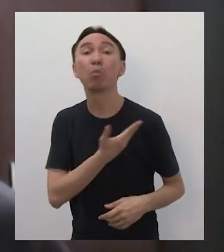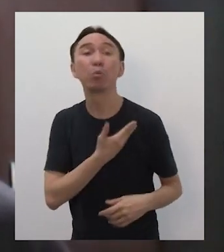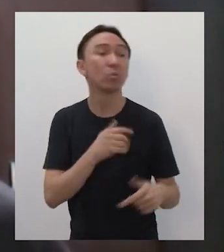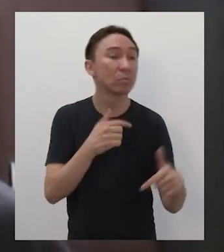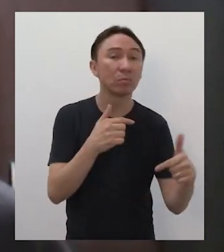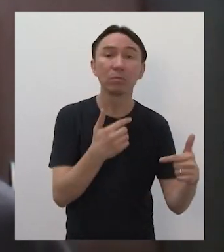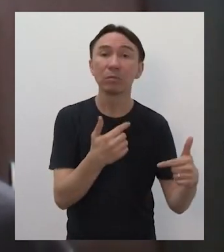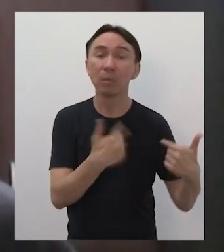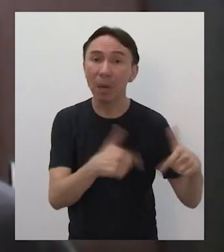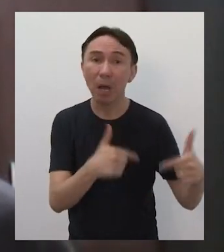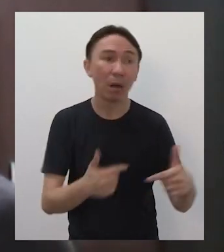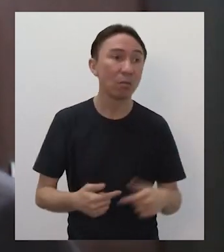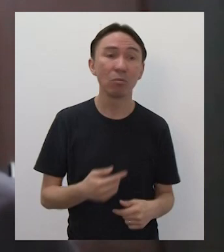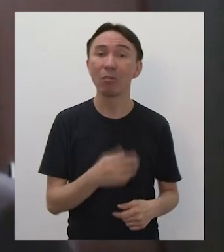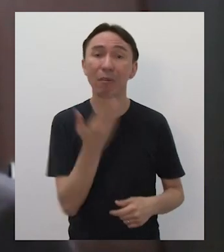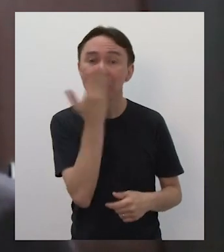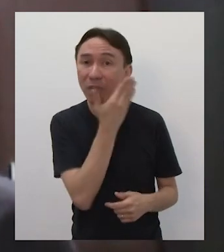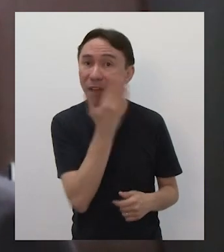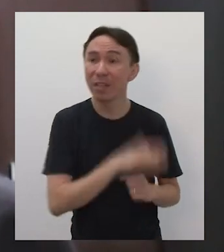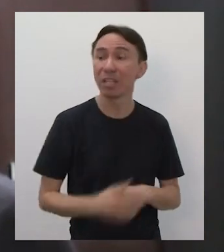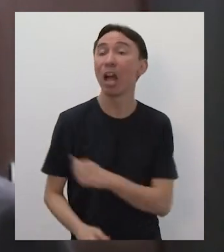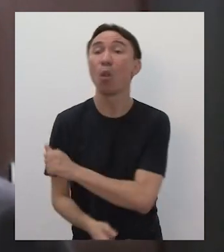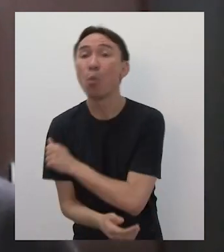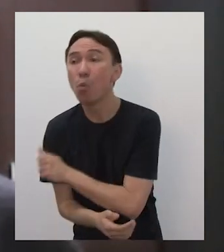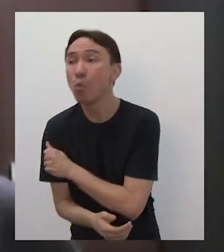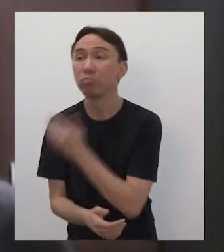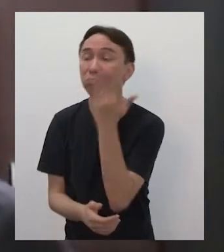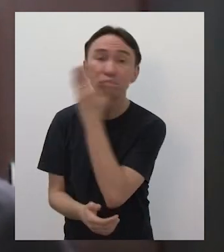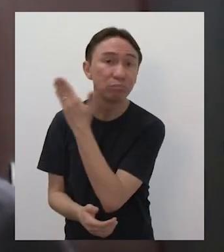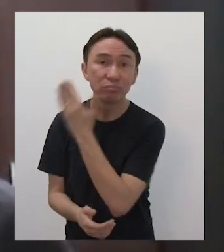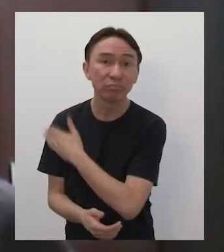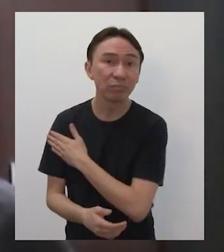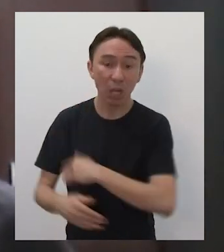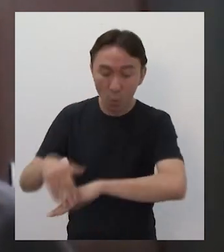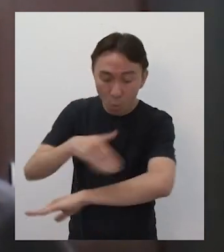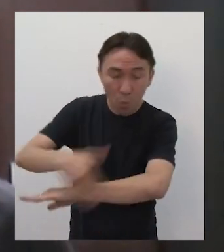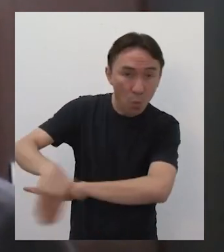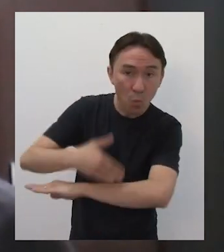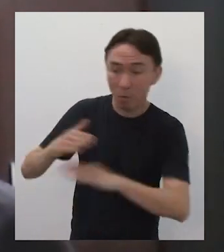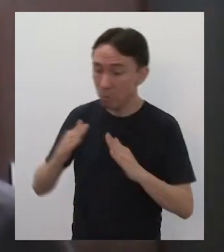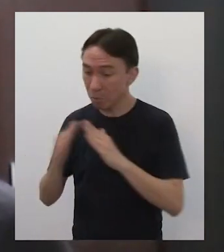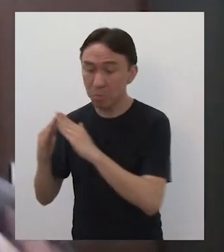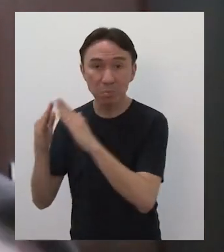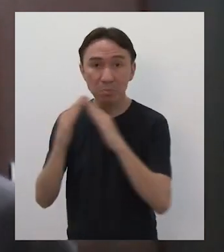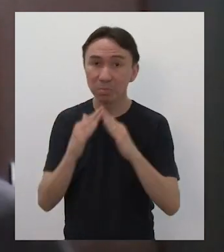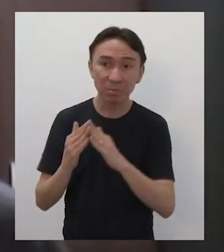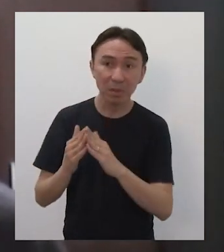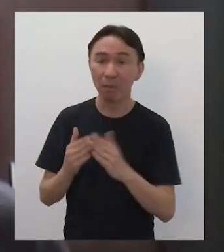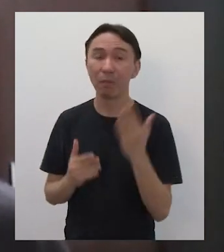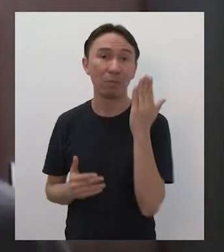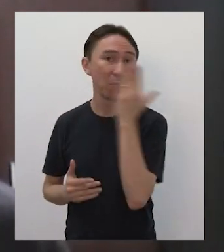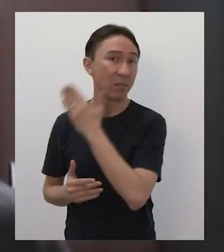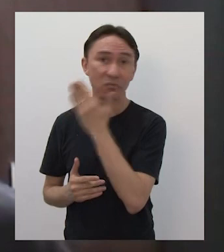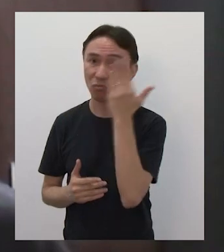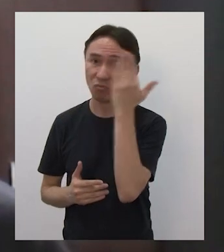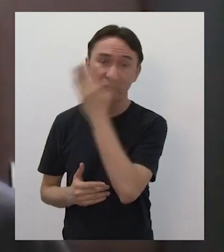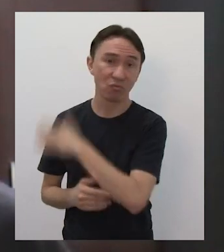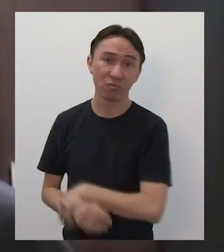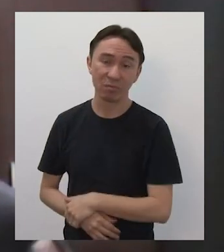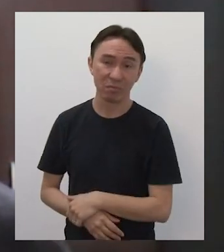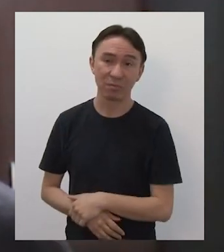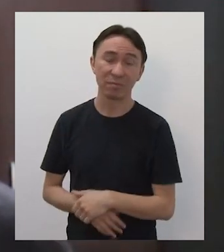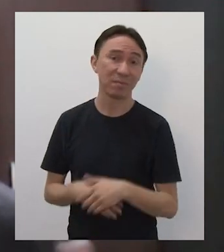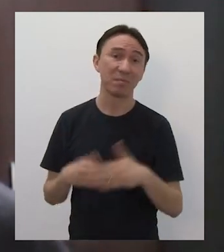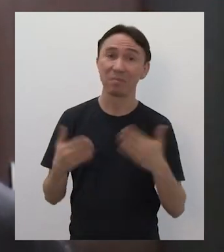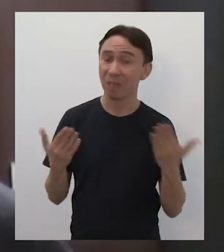os alunos, eu não vejo o pessoal da minha rua, eu não vejo ninguém. Mas não sou só eu.